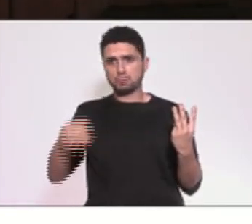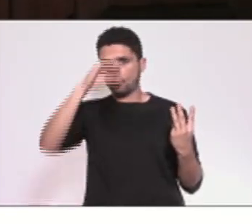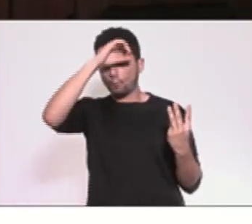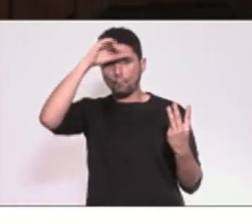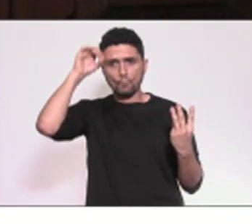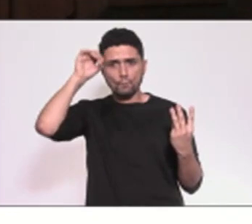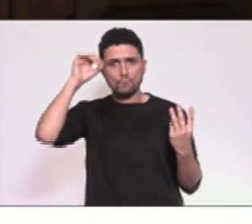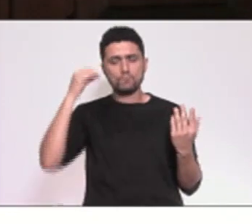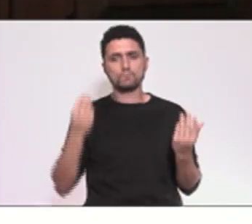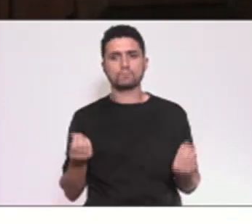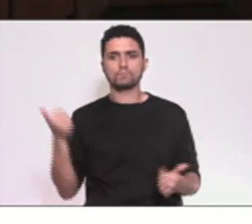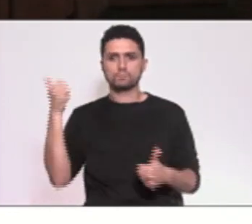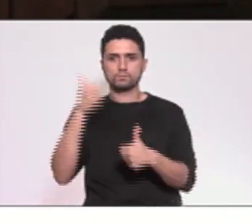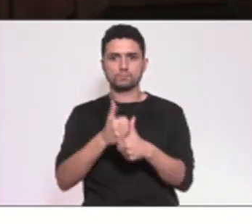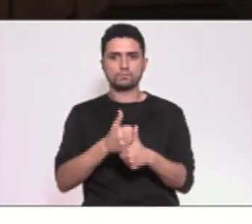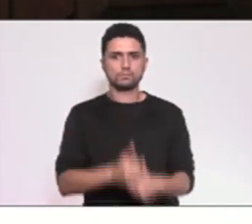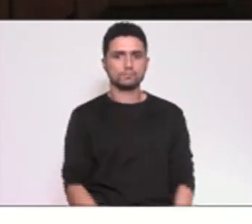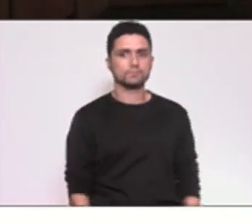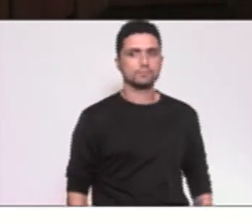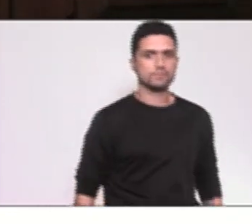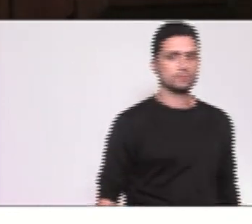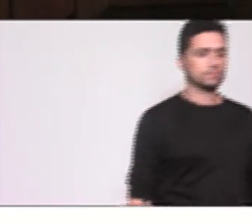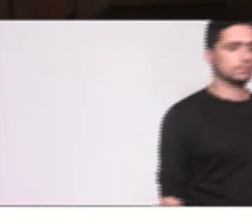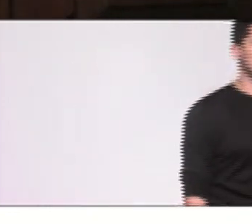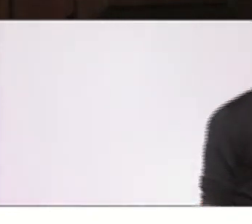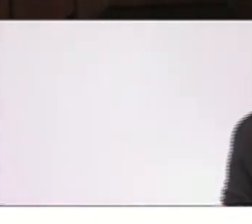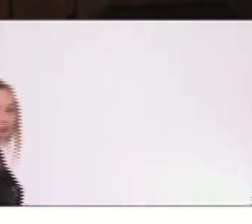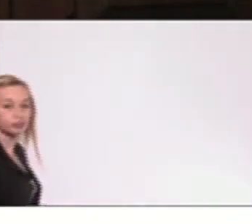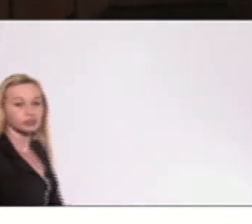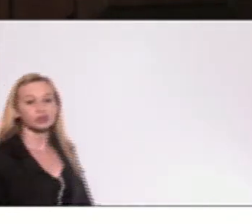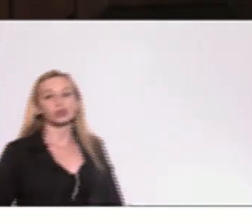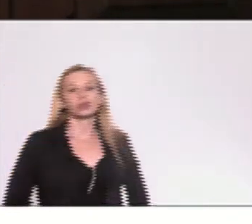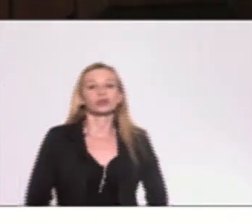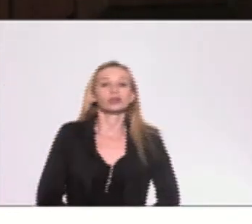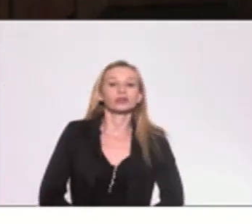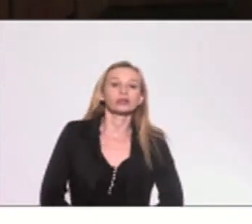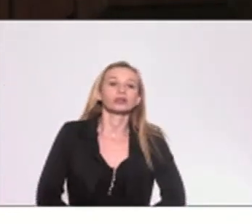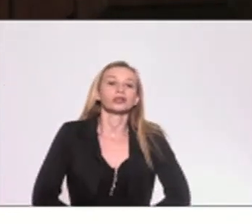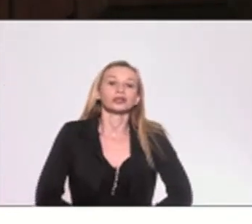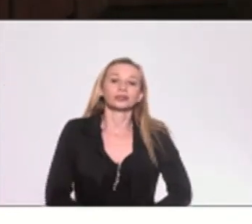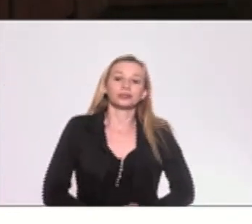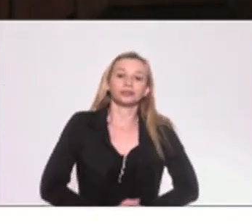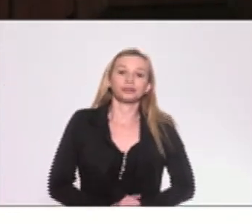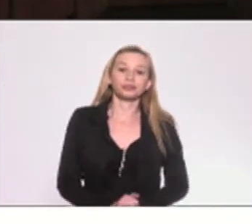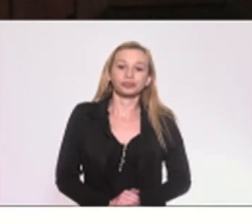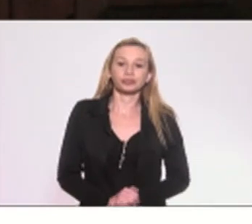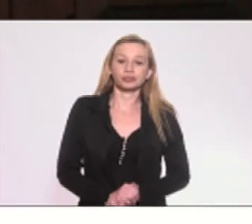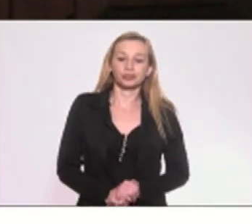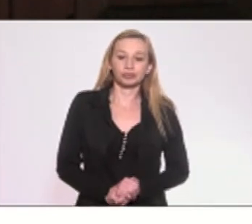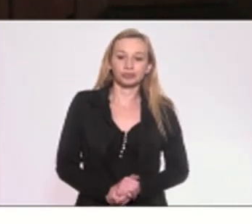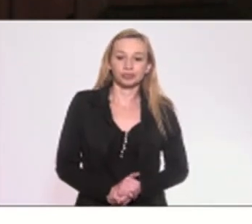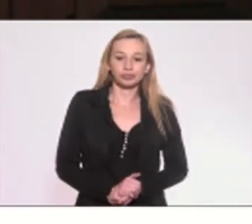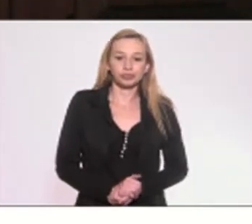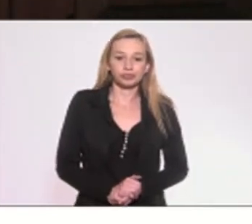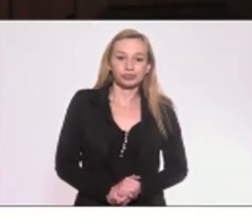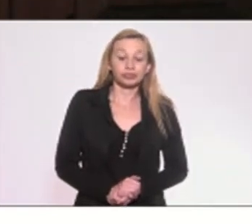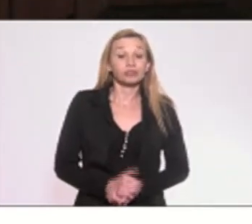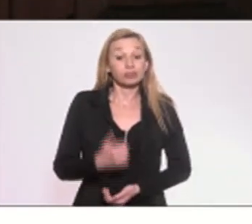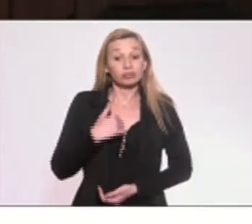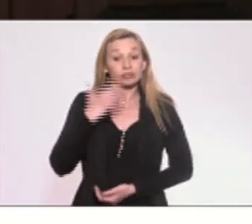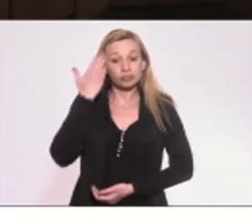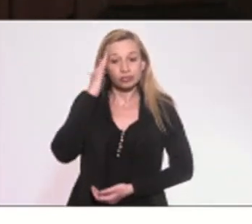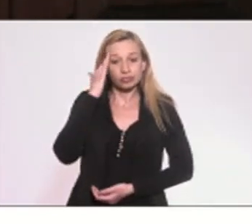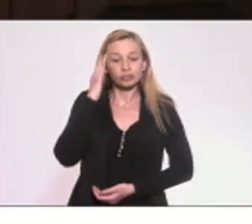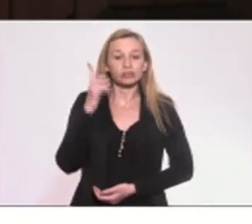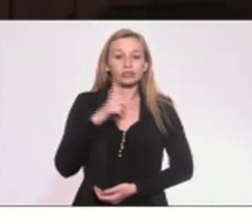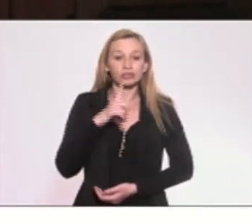seja mantida. Mas, deixando muito claro, senhor presidente, que eu entendo que houve